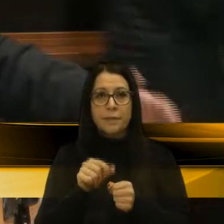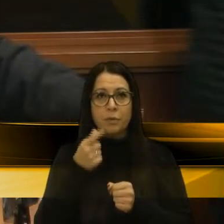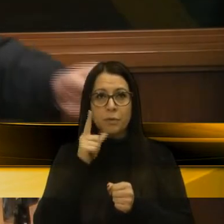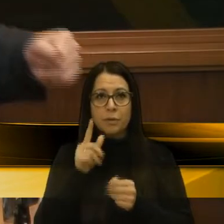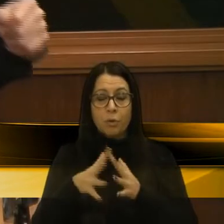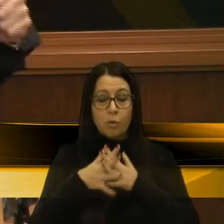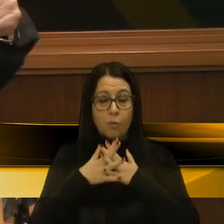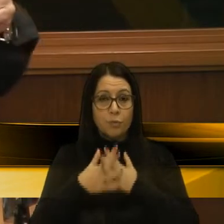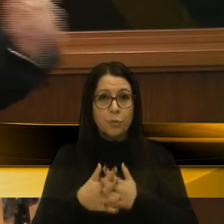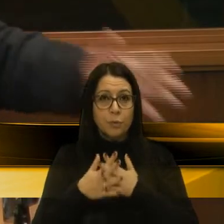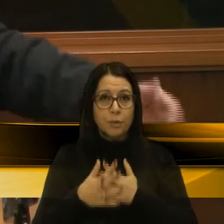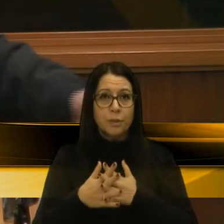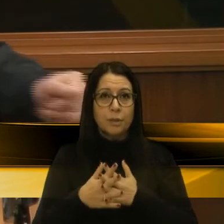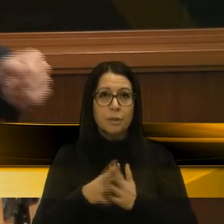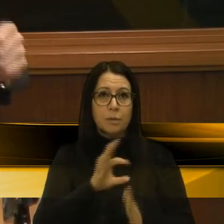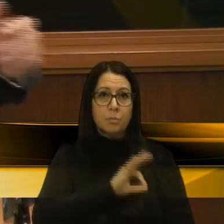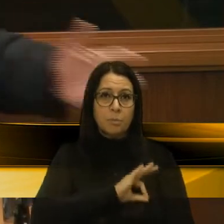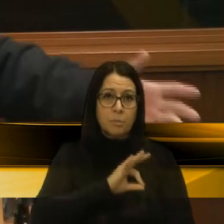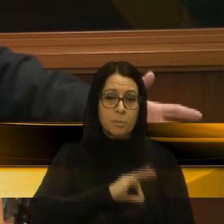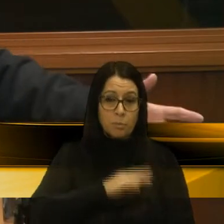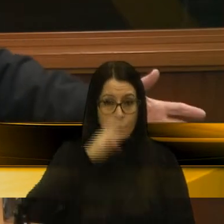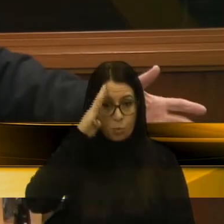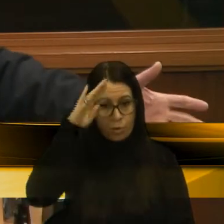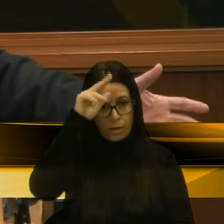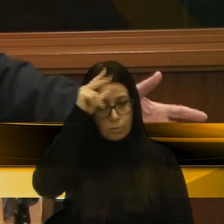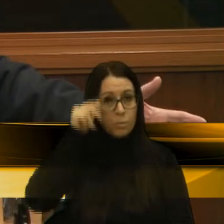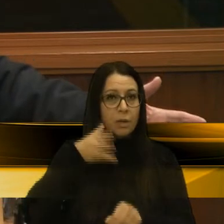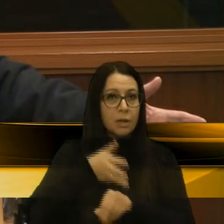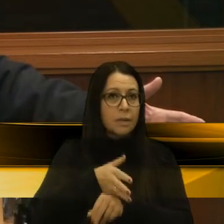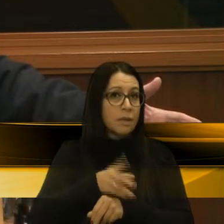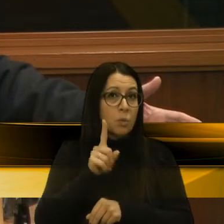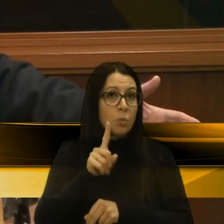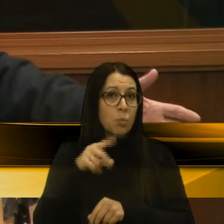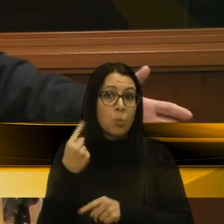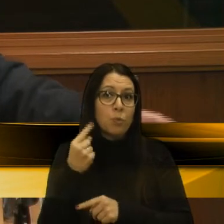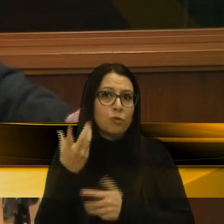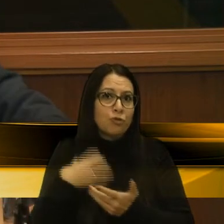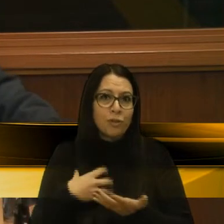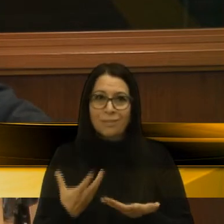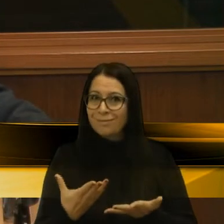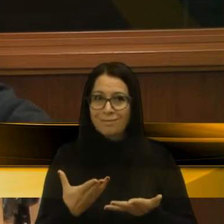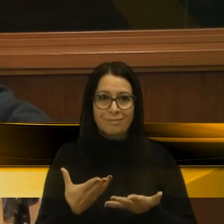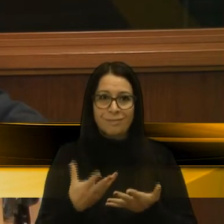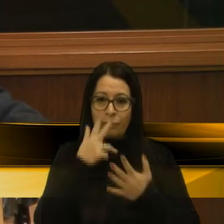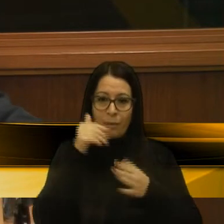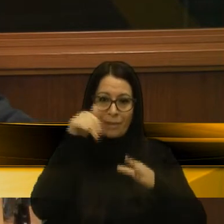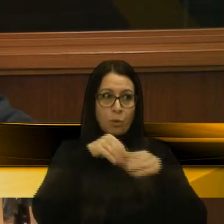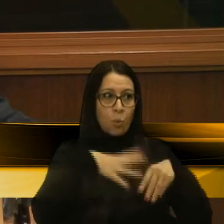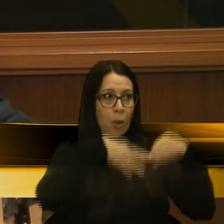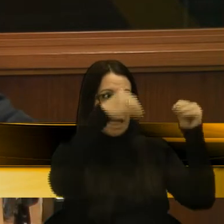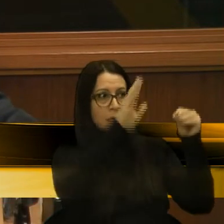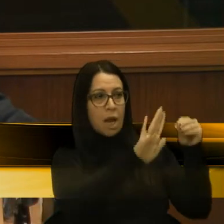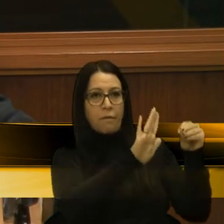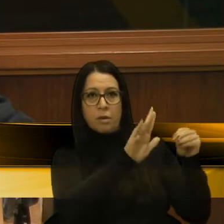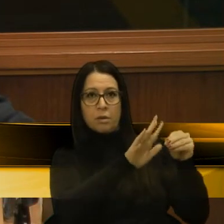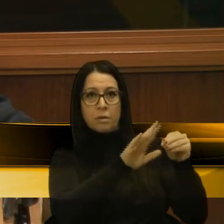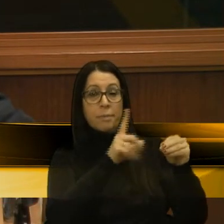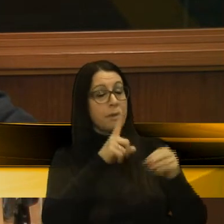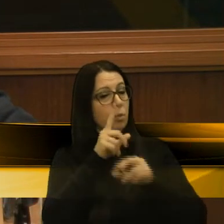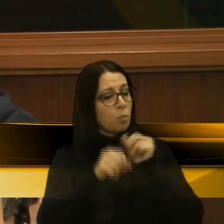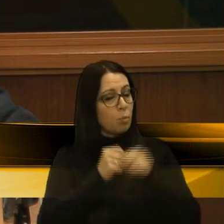nem pressionam mais, porque eles sabem que ninguém tem acesso a essa administração. Nem os líderes comunitários também hoje eles estão levando